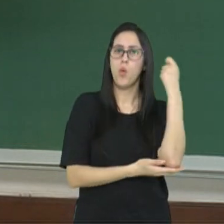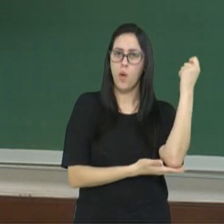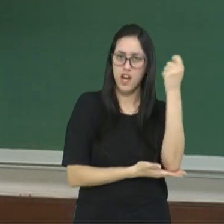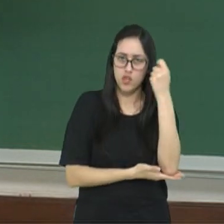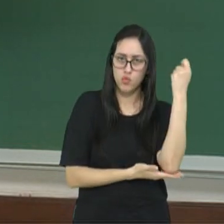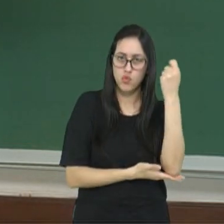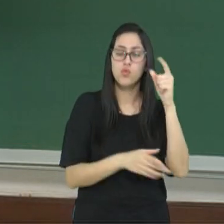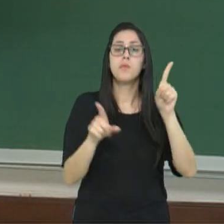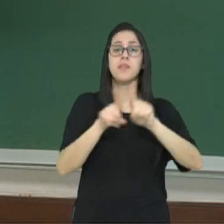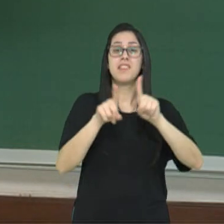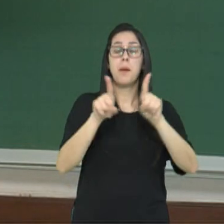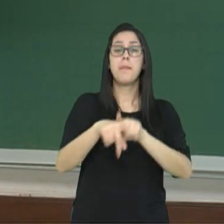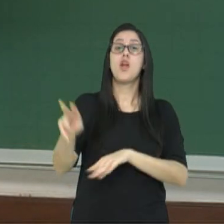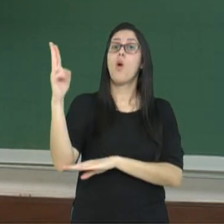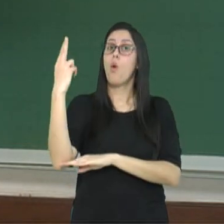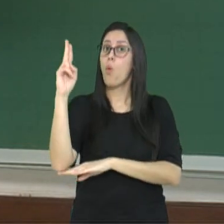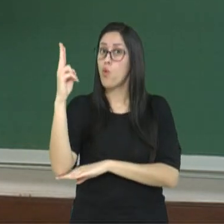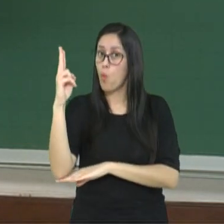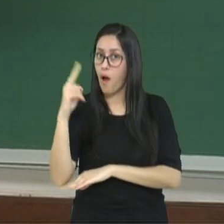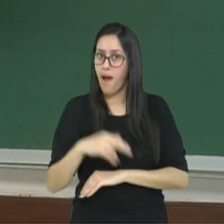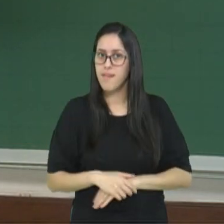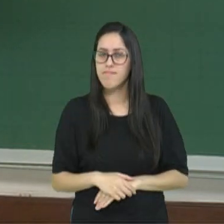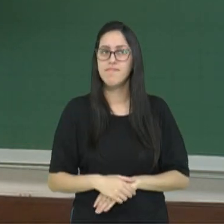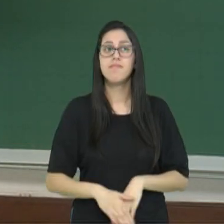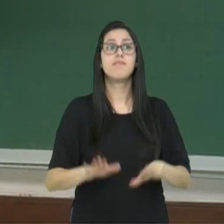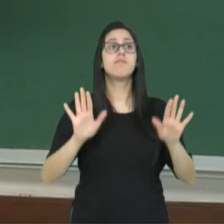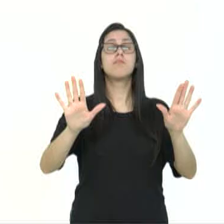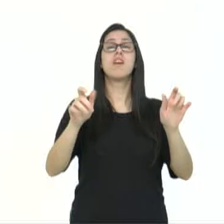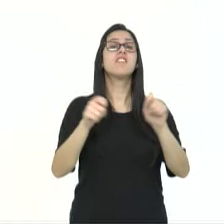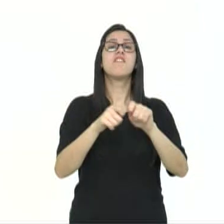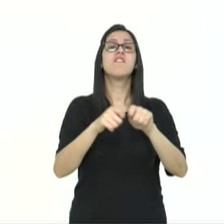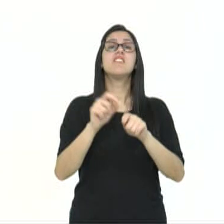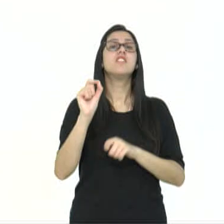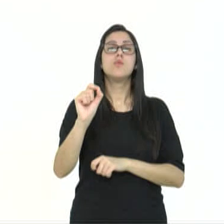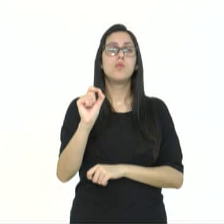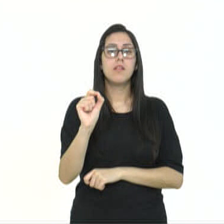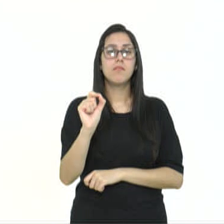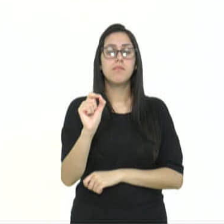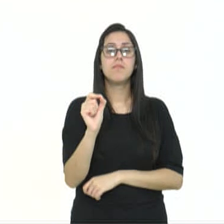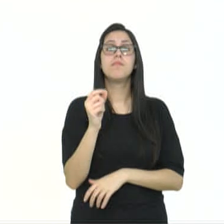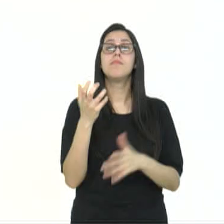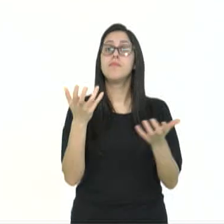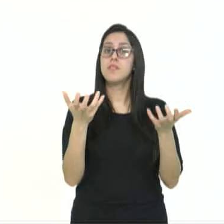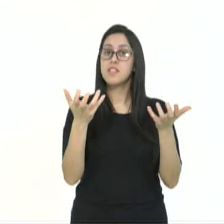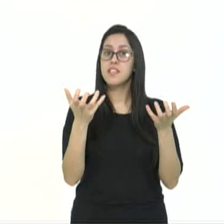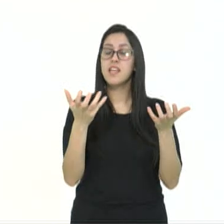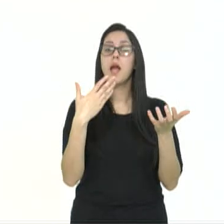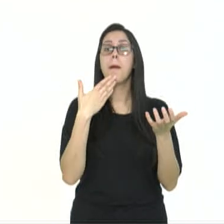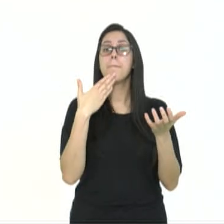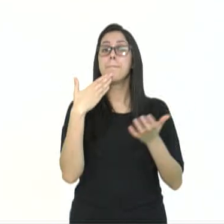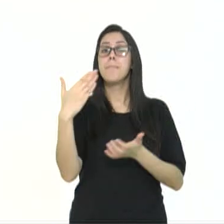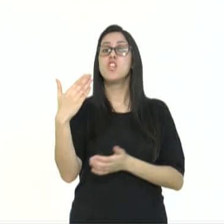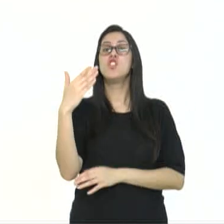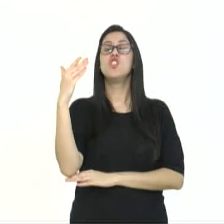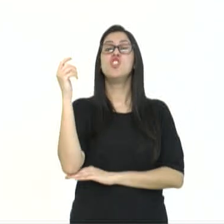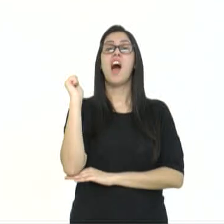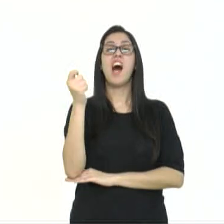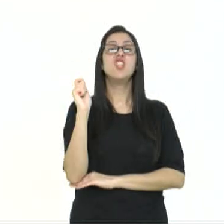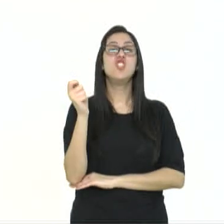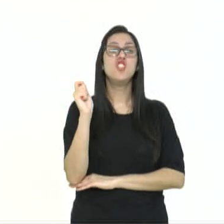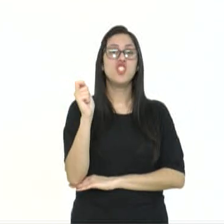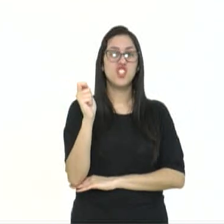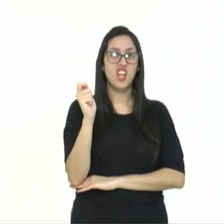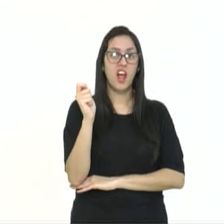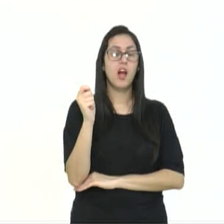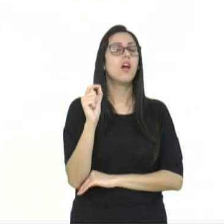Uruguai para ele. Certo? Mas o que ele vai fazer? Ele vai pedir, então, para a Argentina